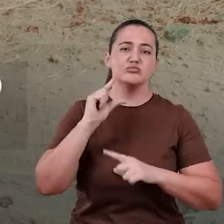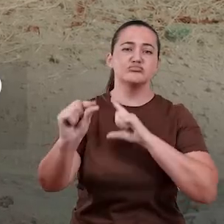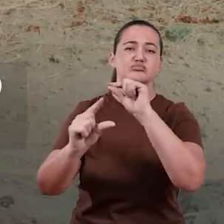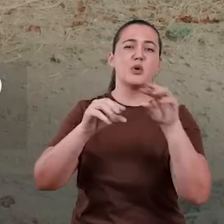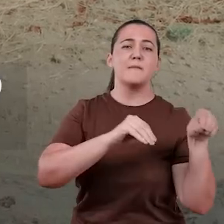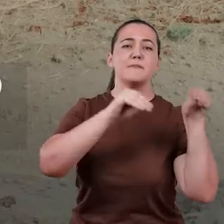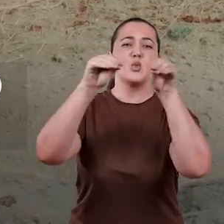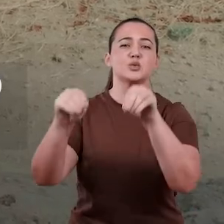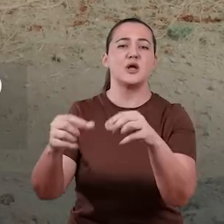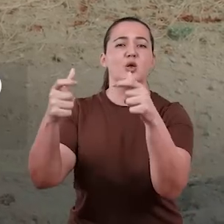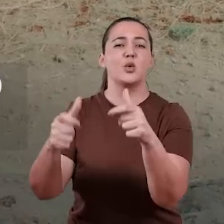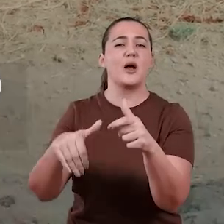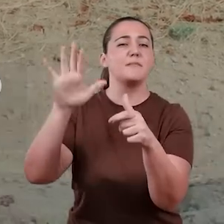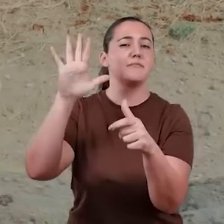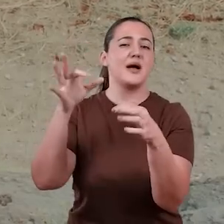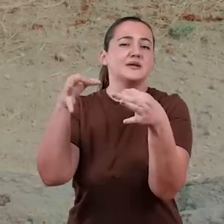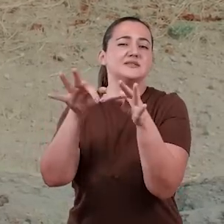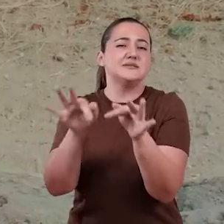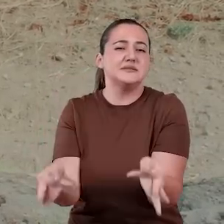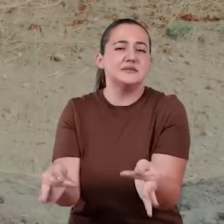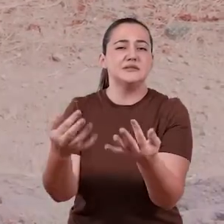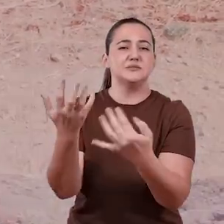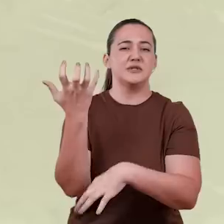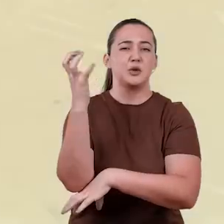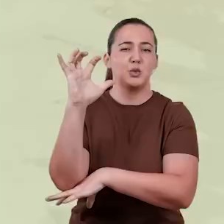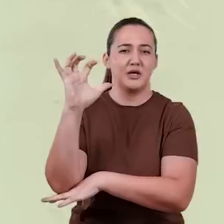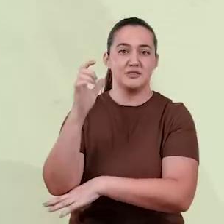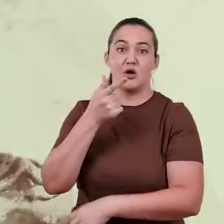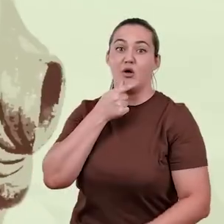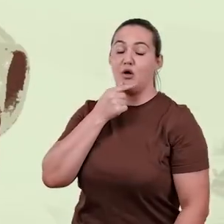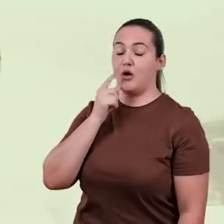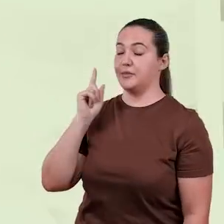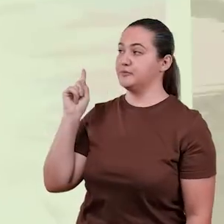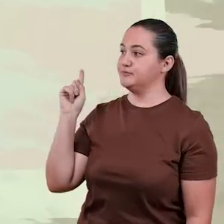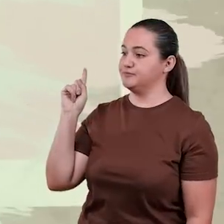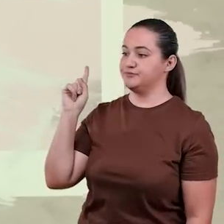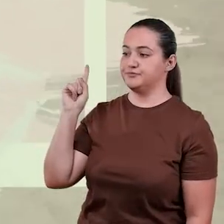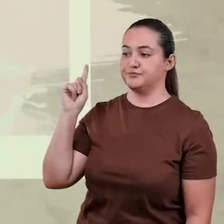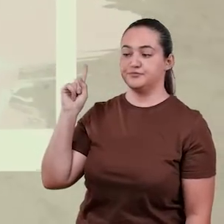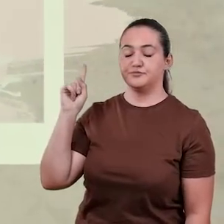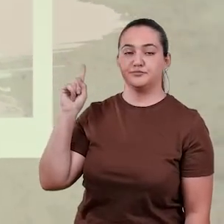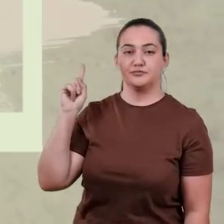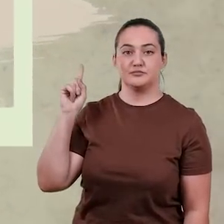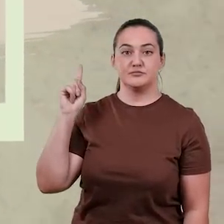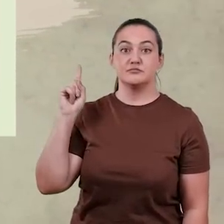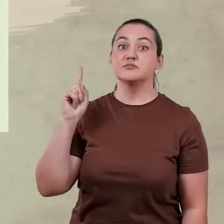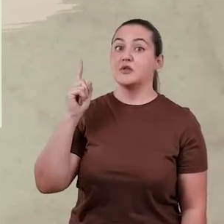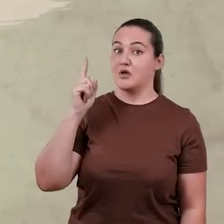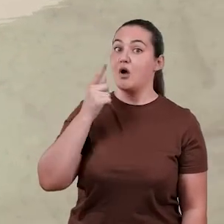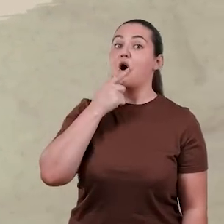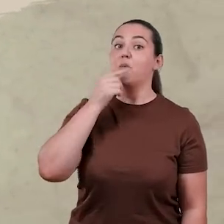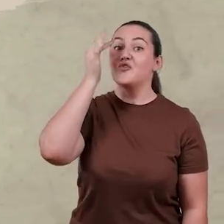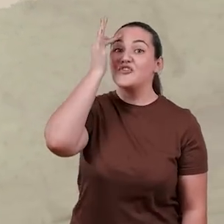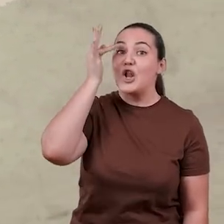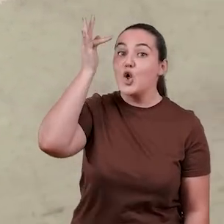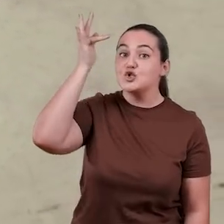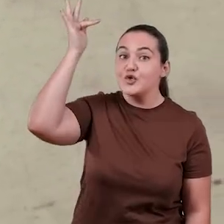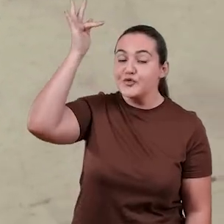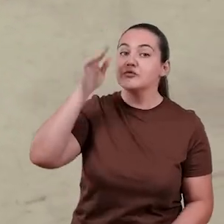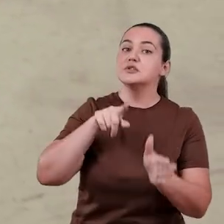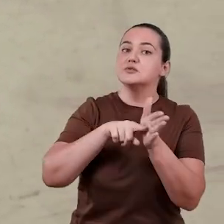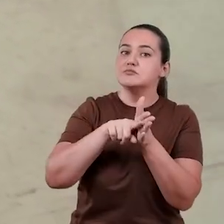se tornando modelo de vida para muita gente importante. O grande imperador Marco Aurélio foi filósofo